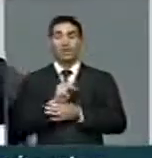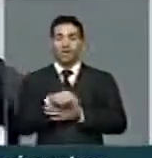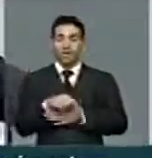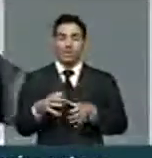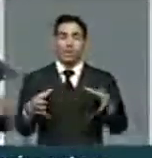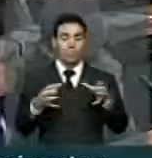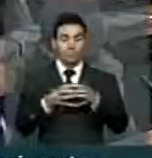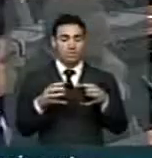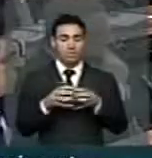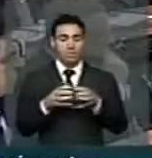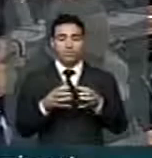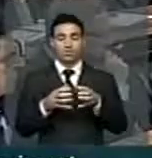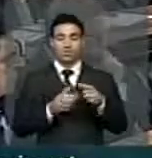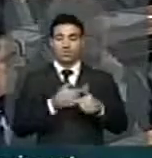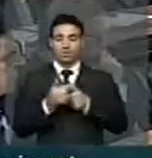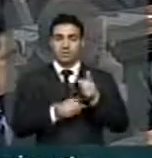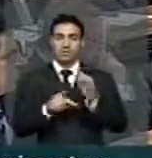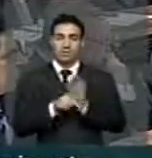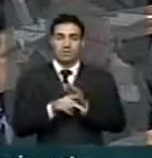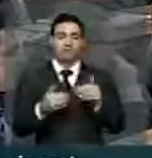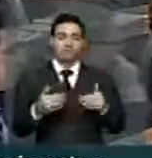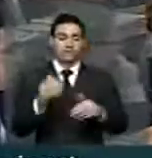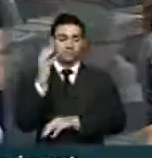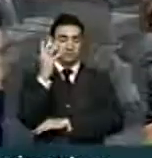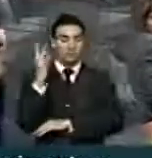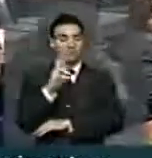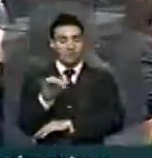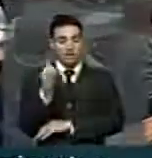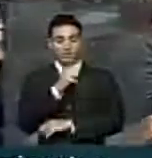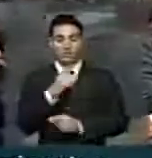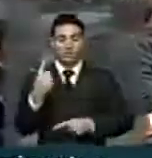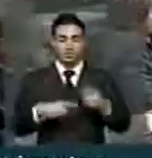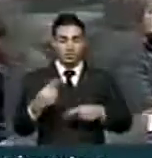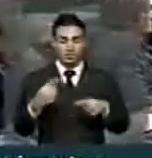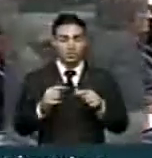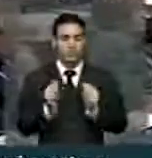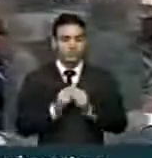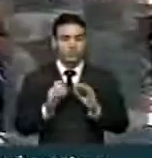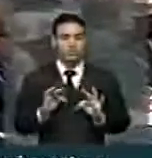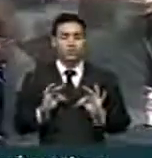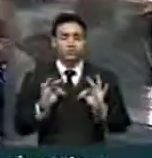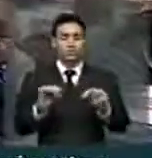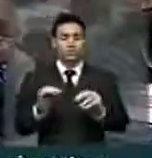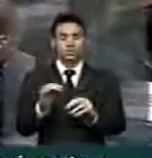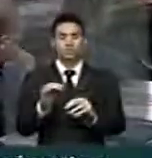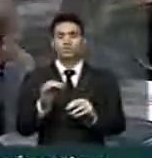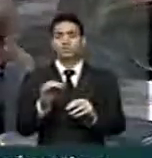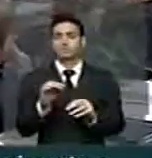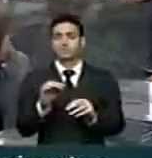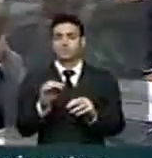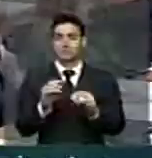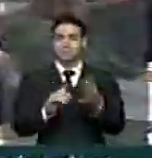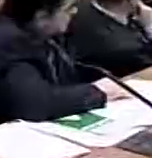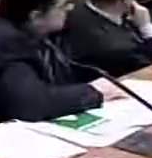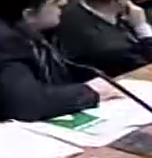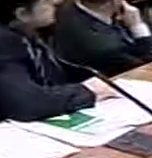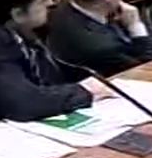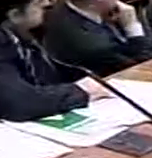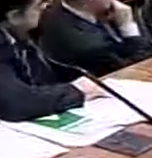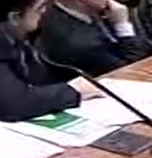o grupo de trabalho de acompanhamento do Ministério do Meio Ambiente. É quem vai discutir. Então todos os atos, todas as questões serão discutidas nesse